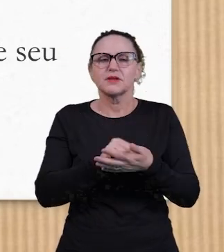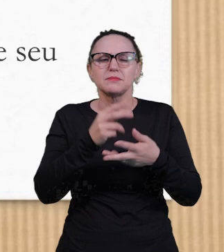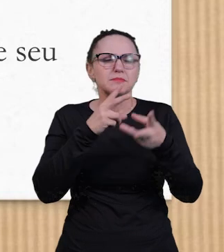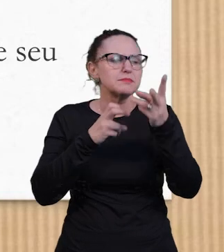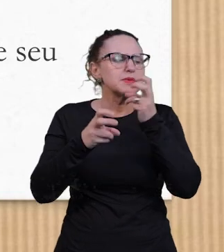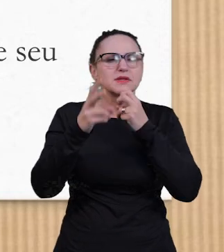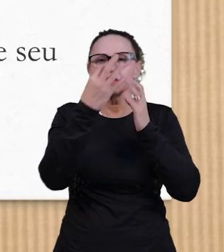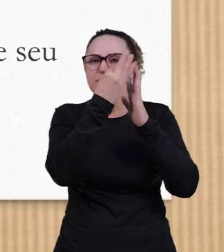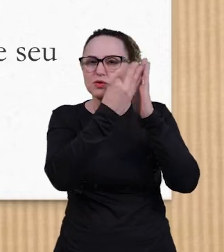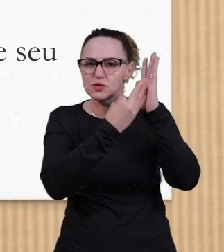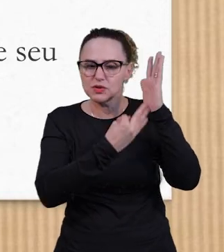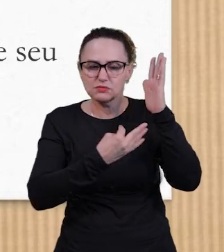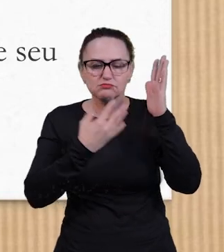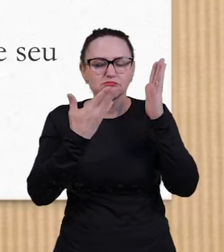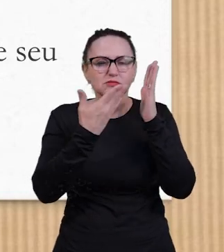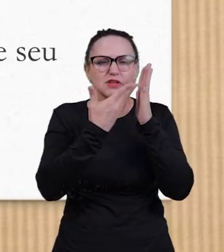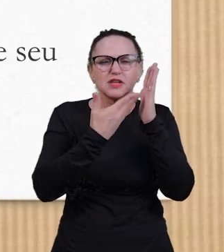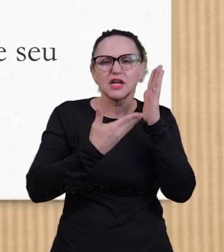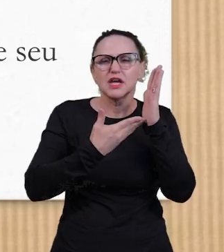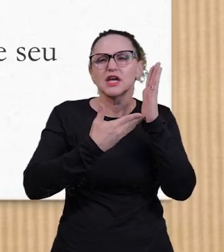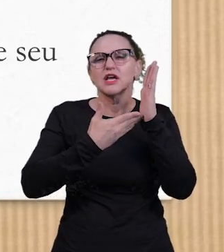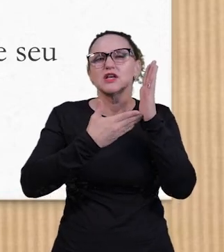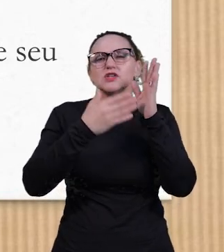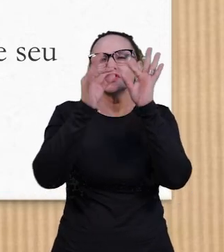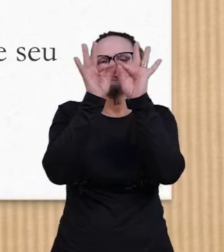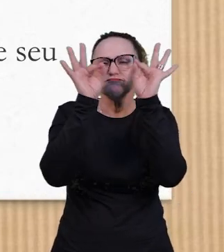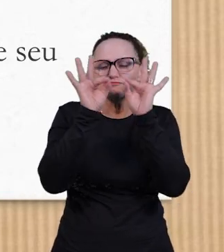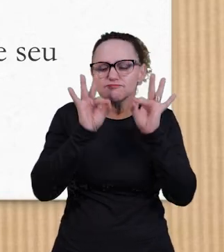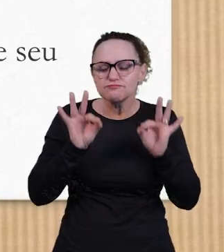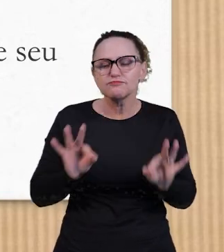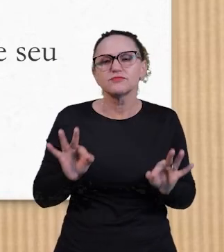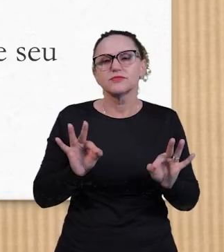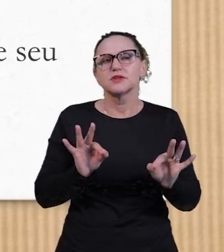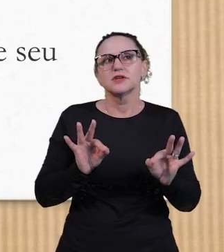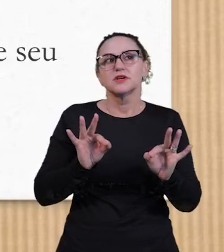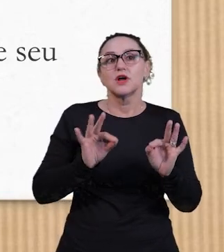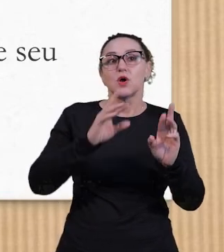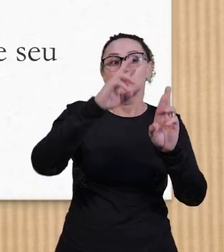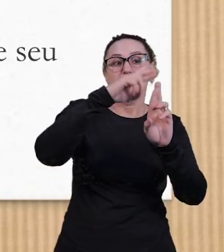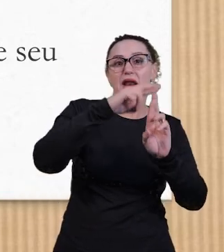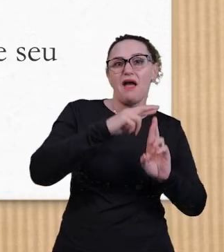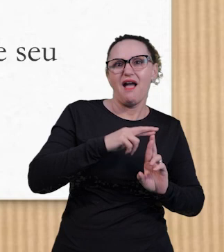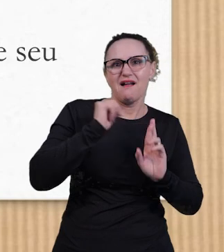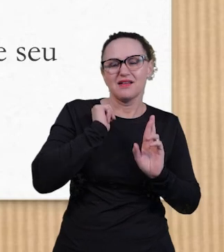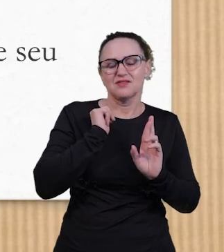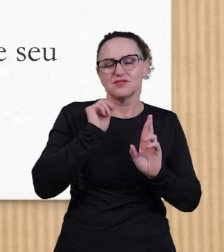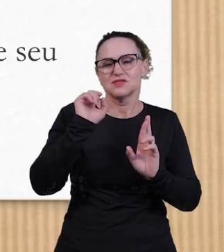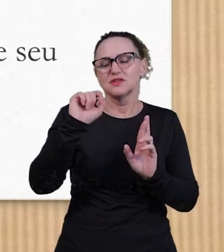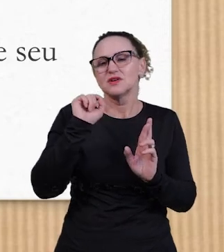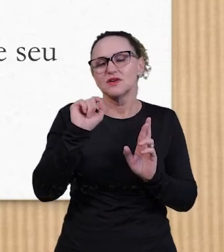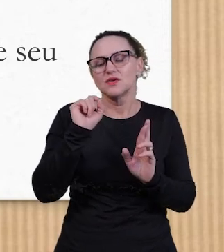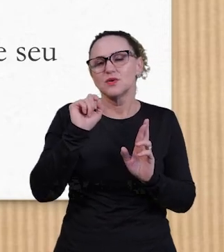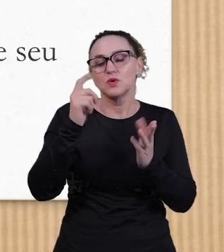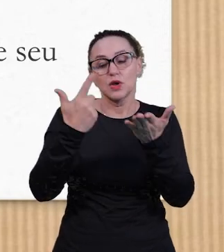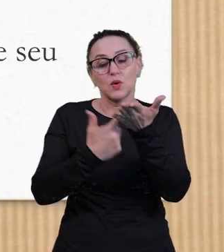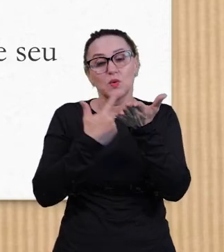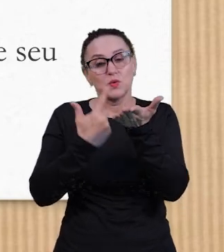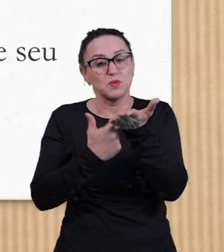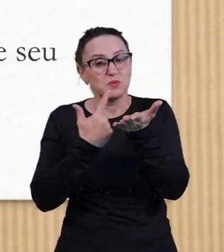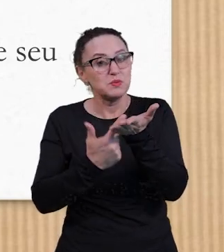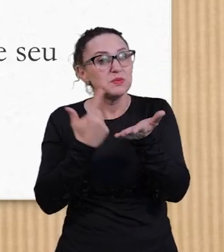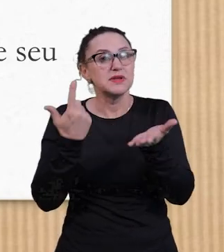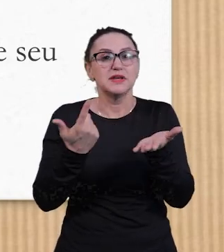sentenças, palavras-chave, escreva ideias ao lado dos parágrafos, se for uma cópia sua ou um livro seu.